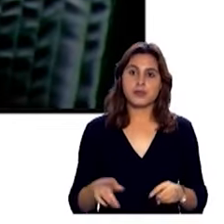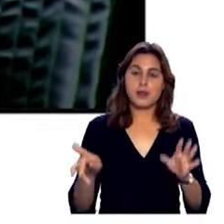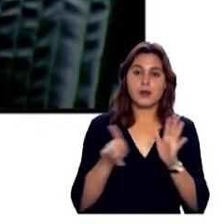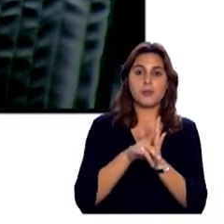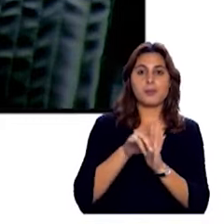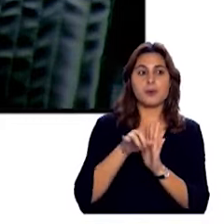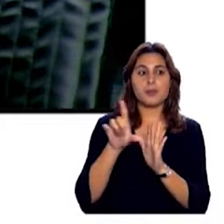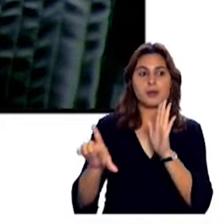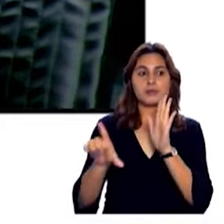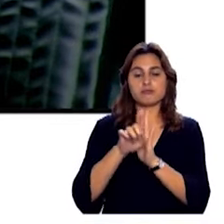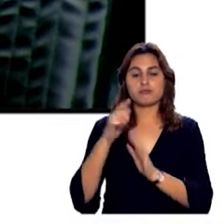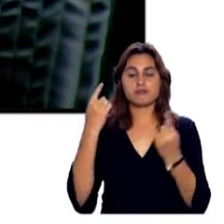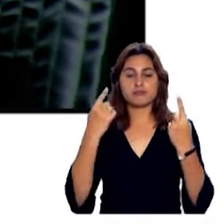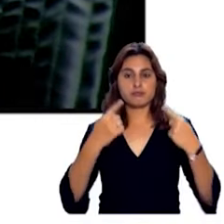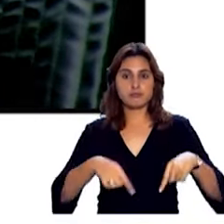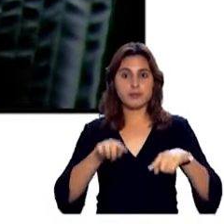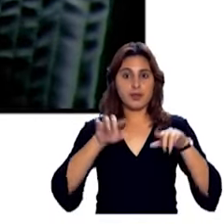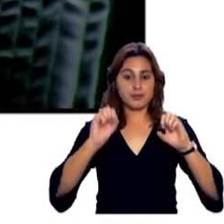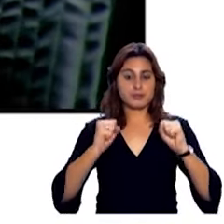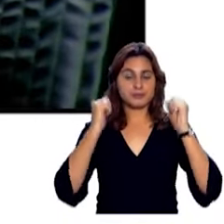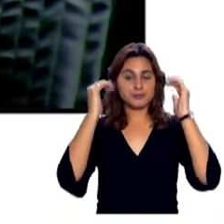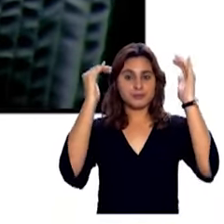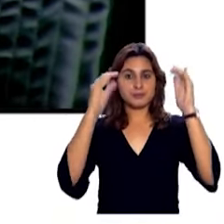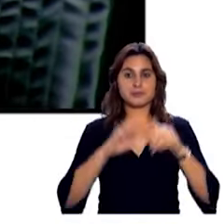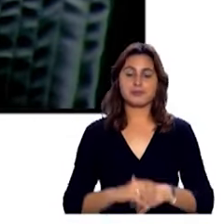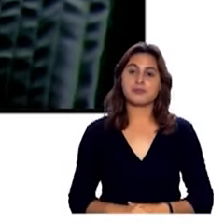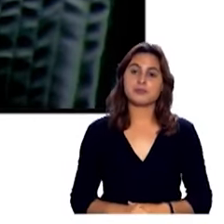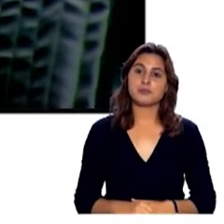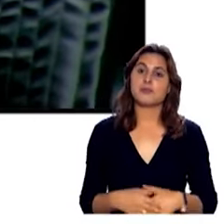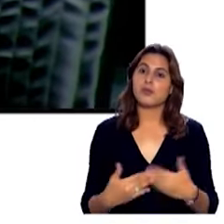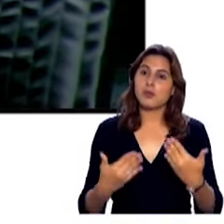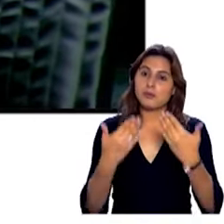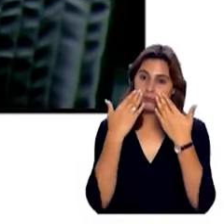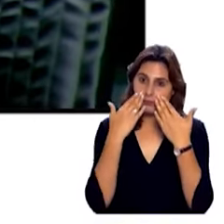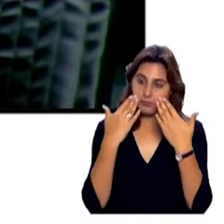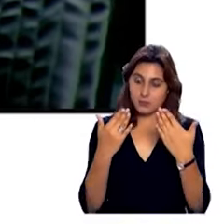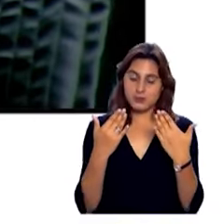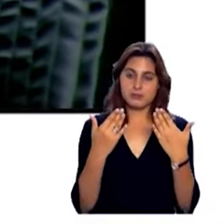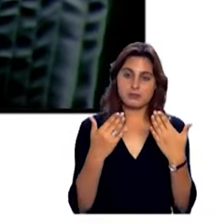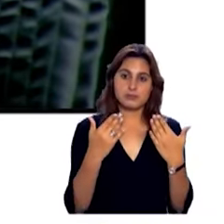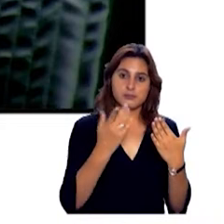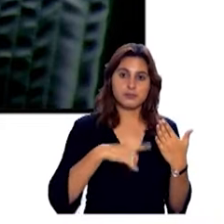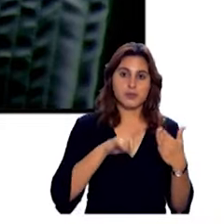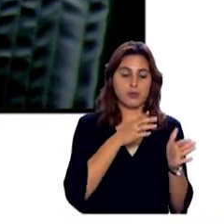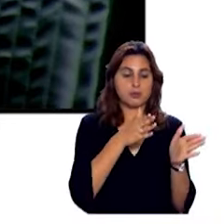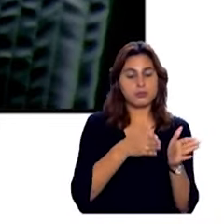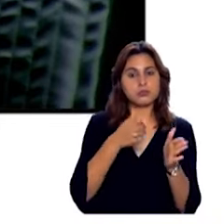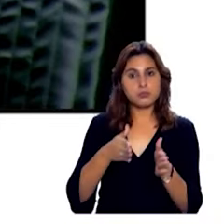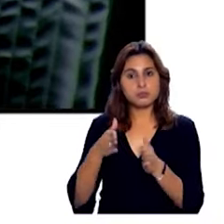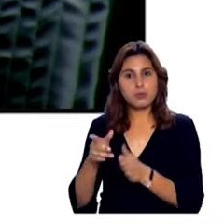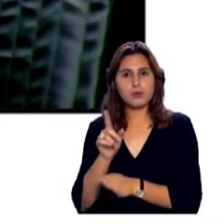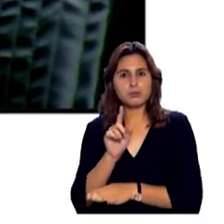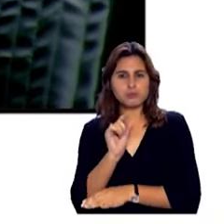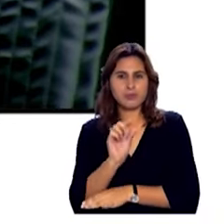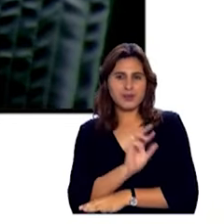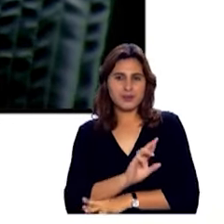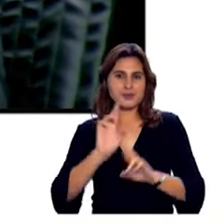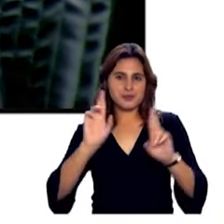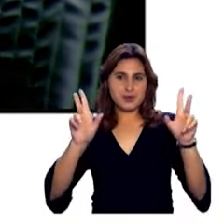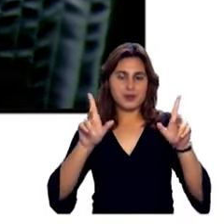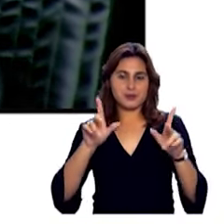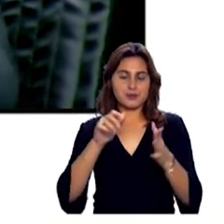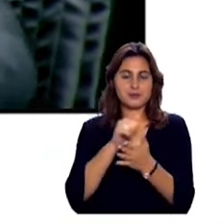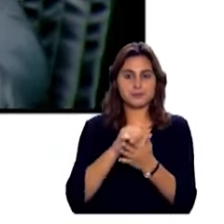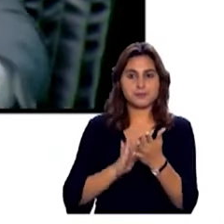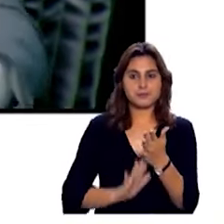política da corte isso portanto mostra que Talvez nós estejamos diante de um modelo um pouco diferente de atividade do que